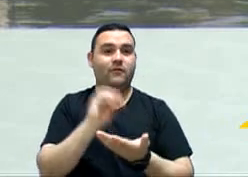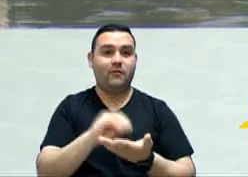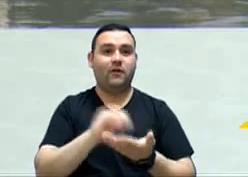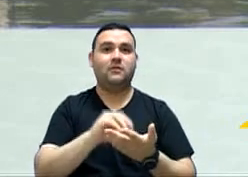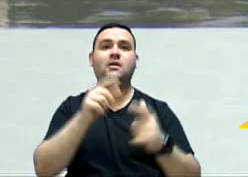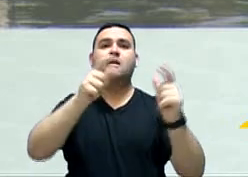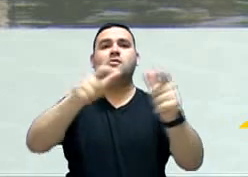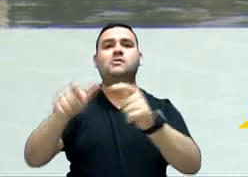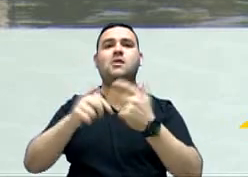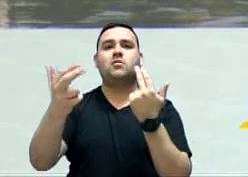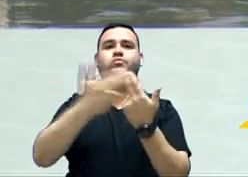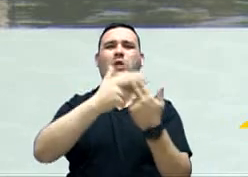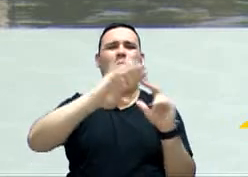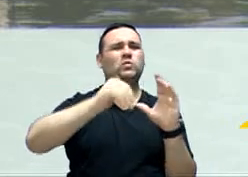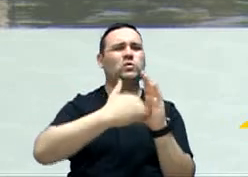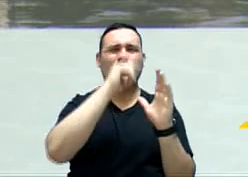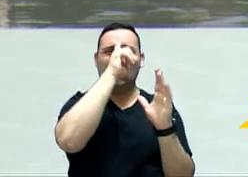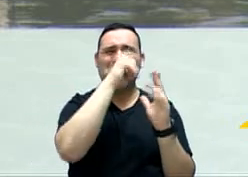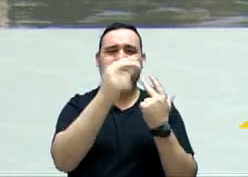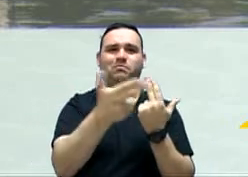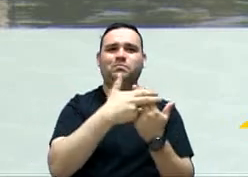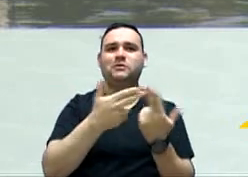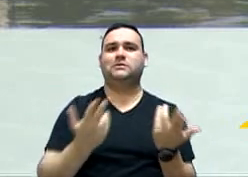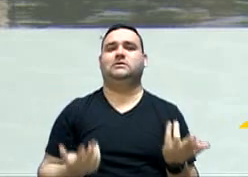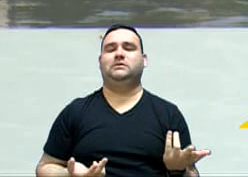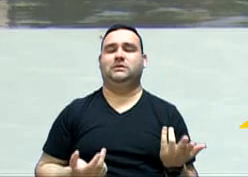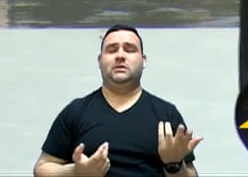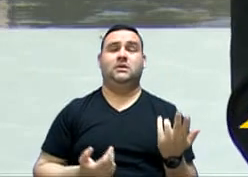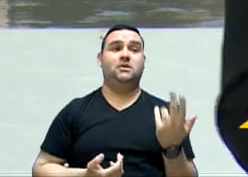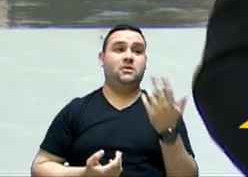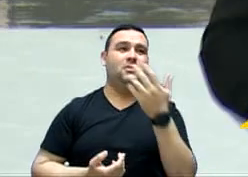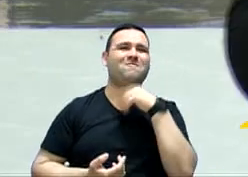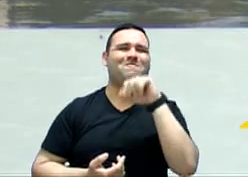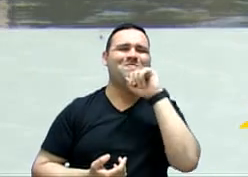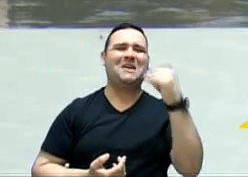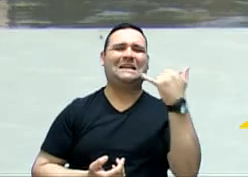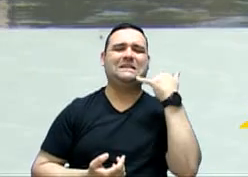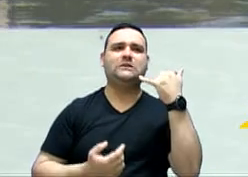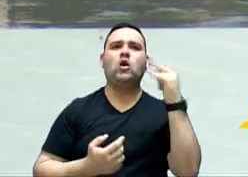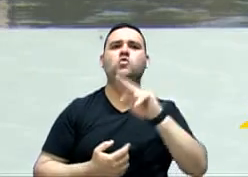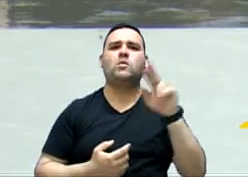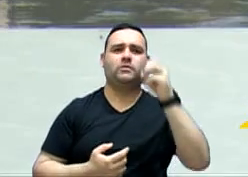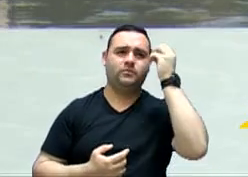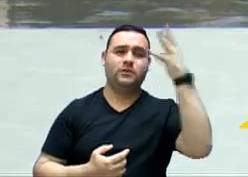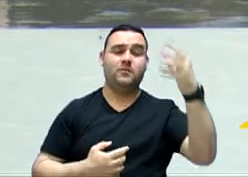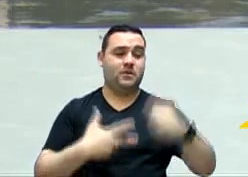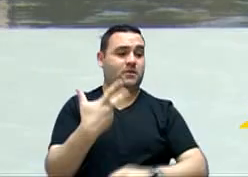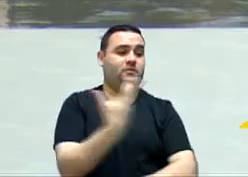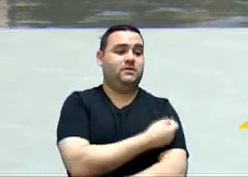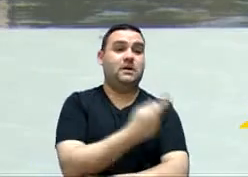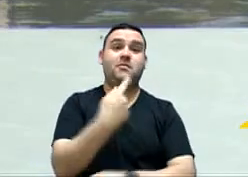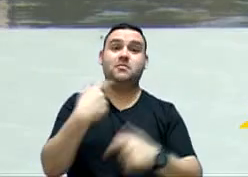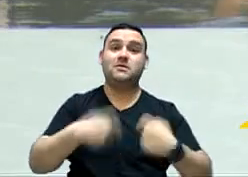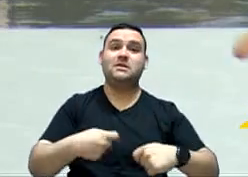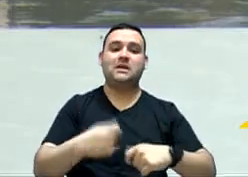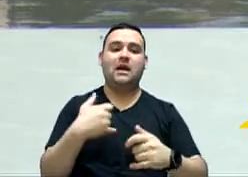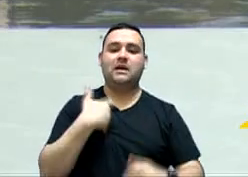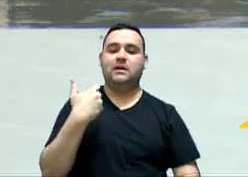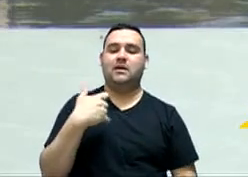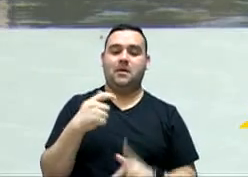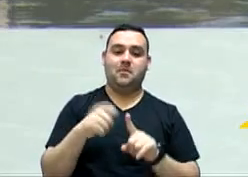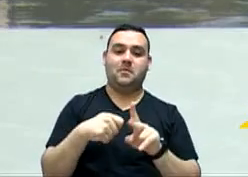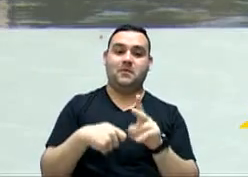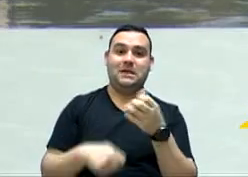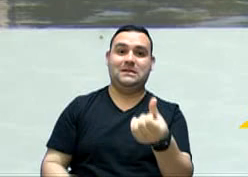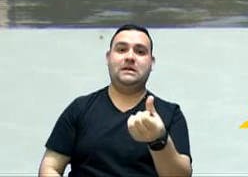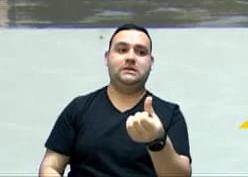nas UBSs. Um pai me ligou, eu não me lembro o nome agora, mas uma vacina para uma criança que tem que tomar quando completa